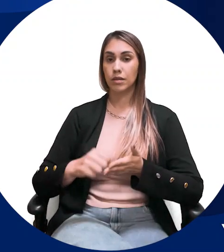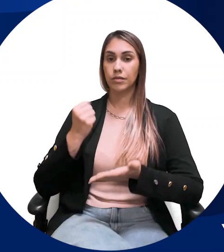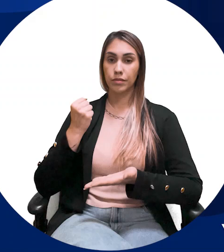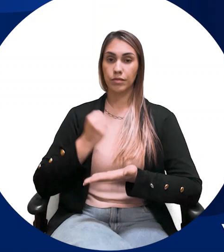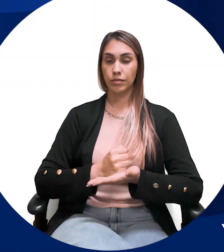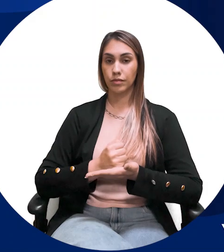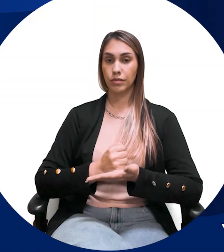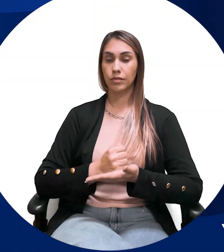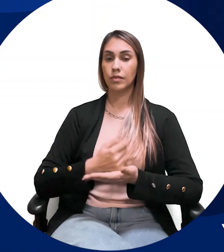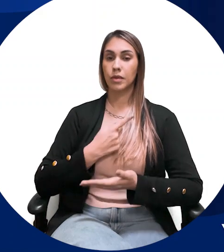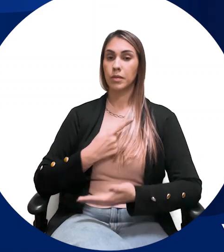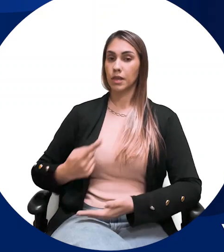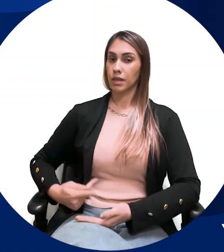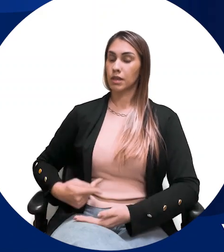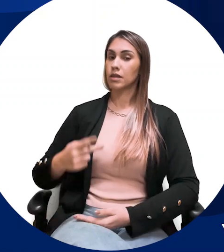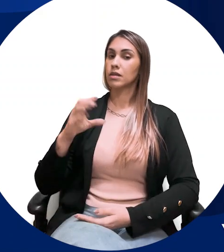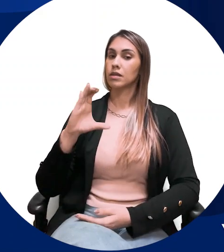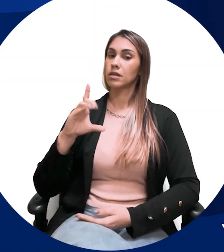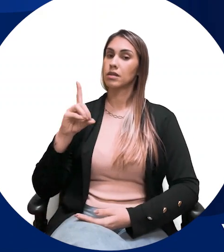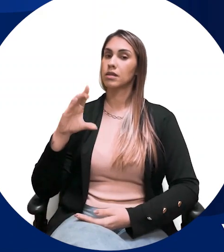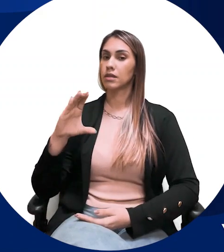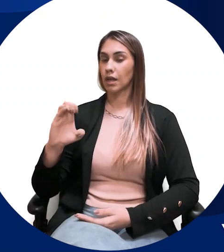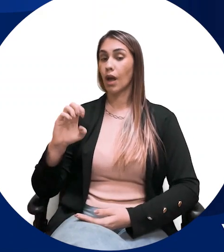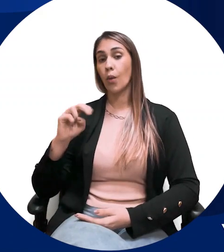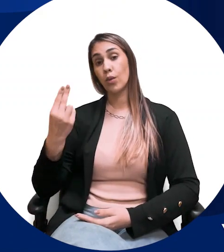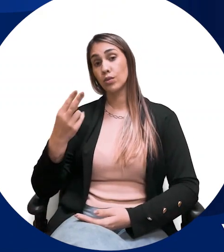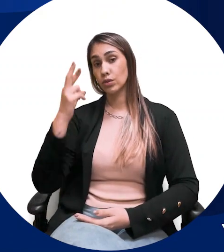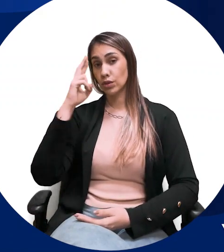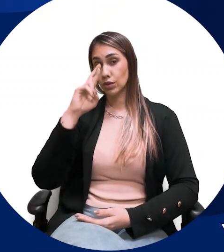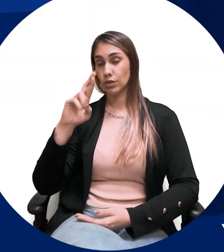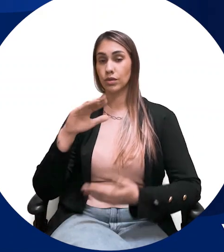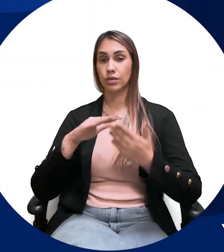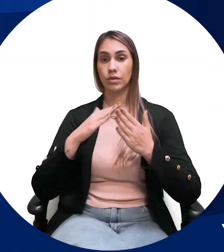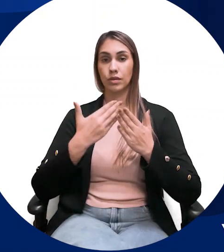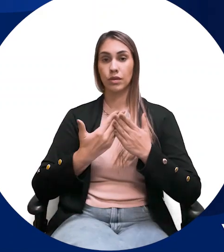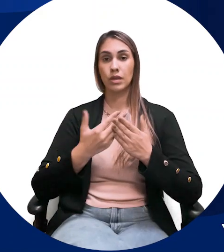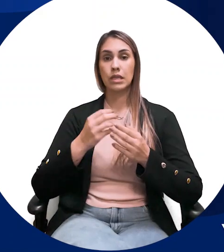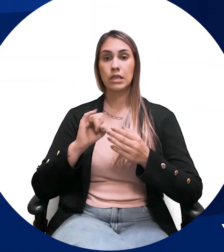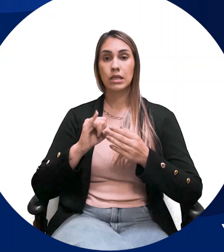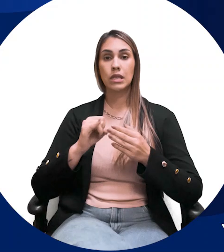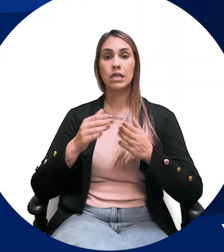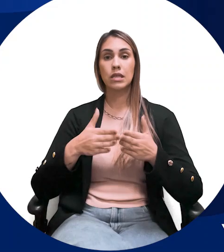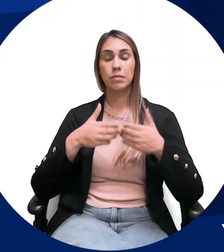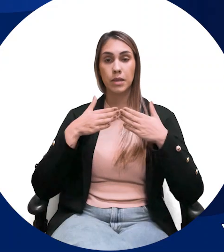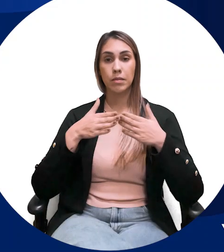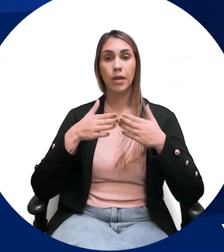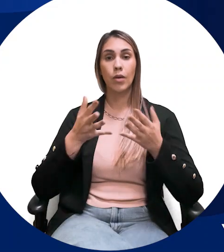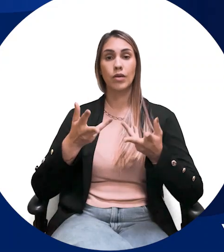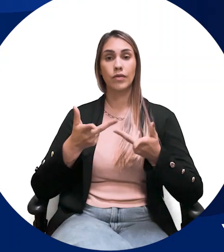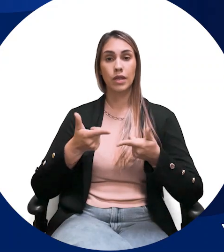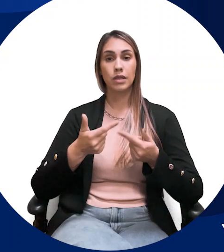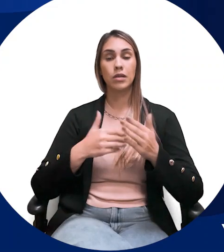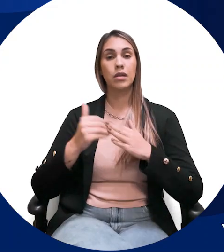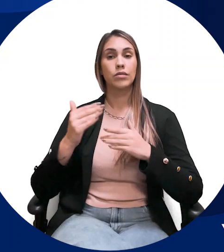político-pedagógico, assinado e carimbado pelo presidente do CDCE ou diretor escolar. Em caso de dispensa para